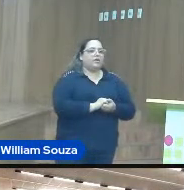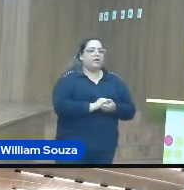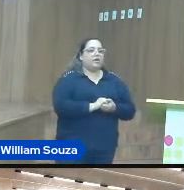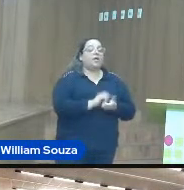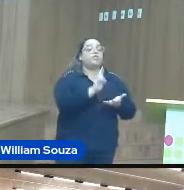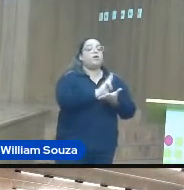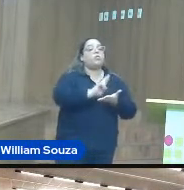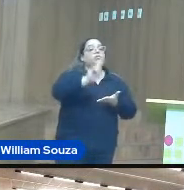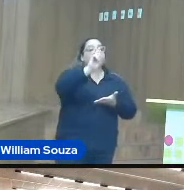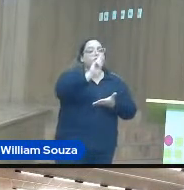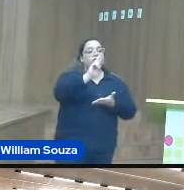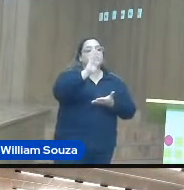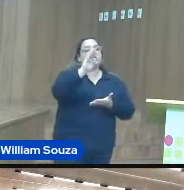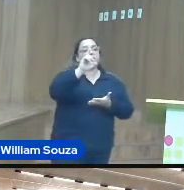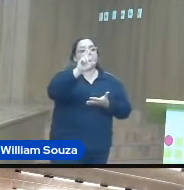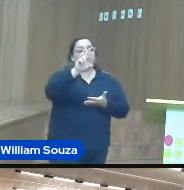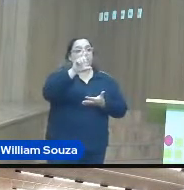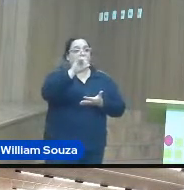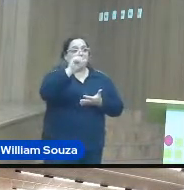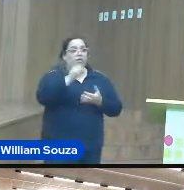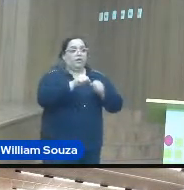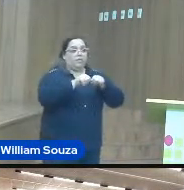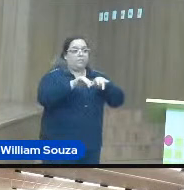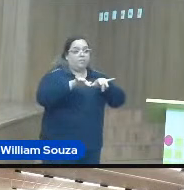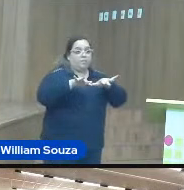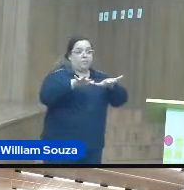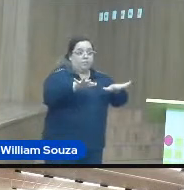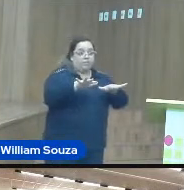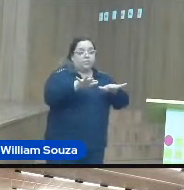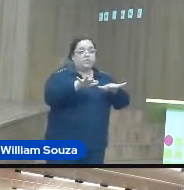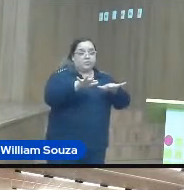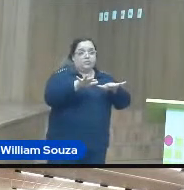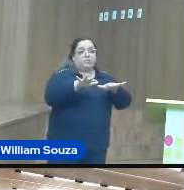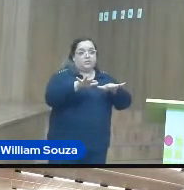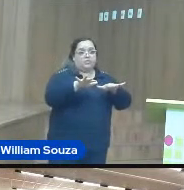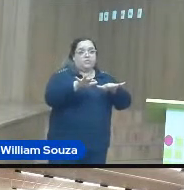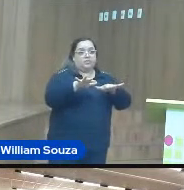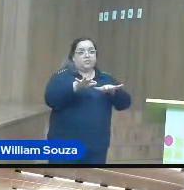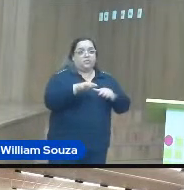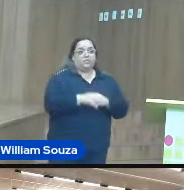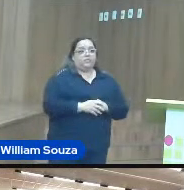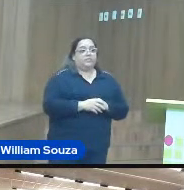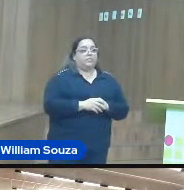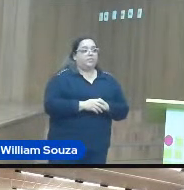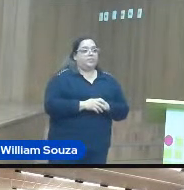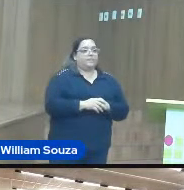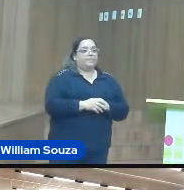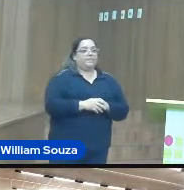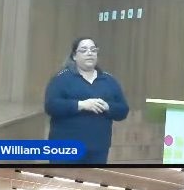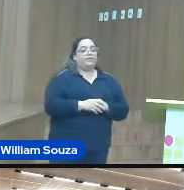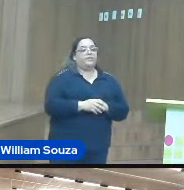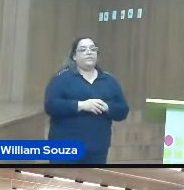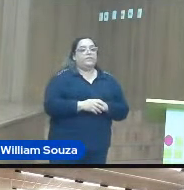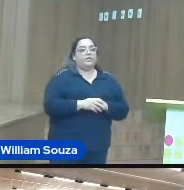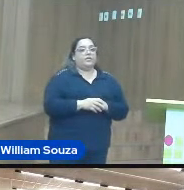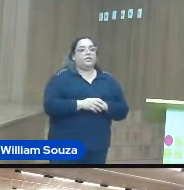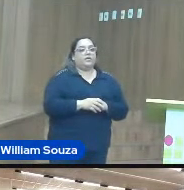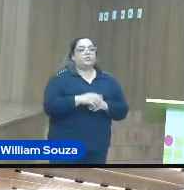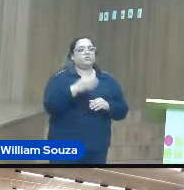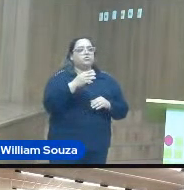publica a teoria geral da relatividade em um momento de